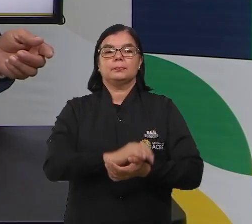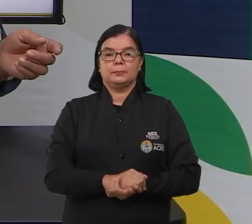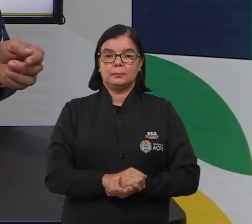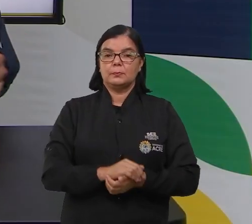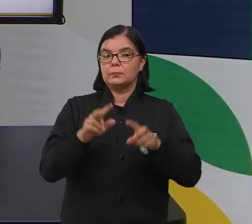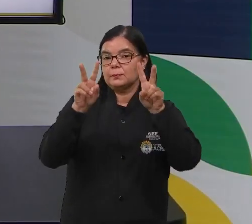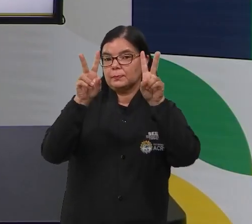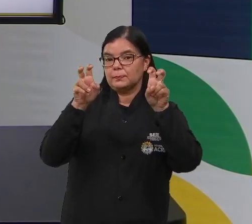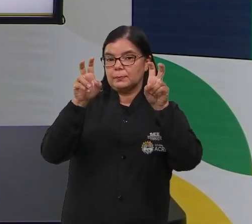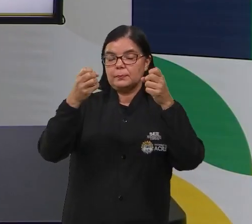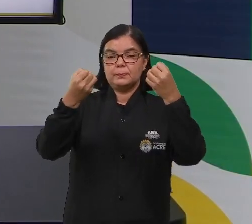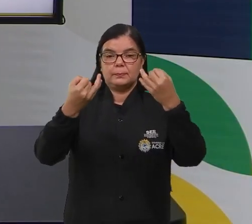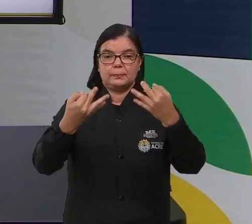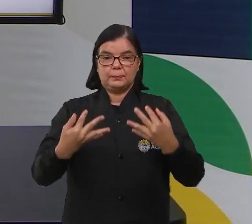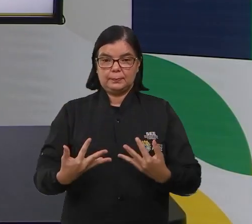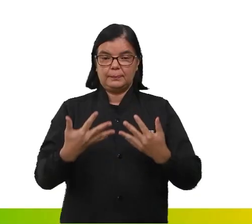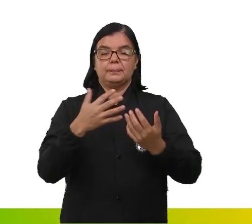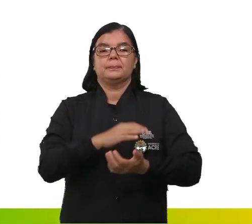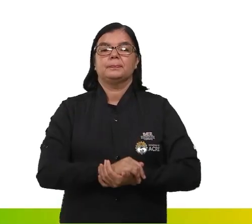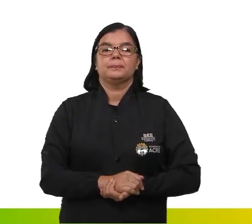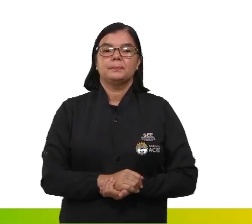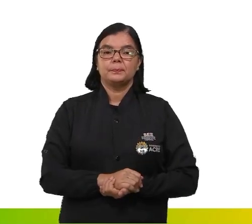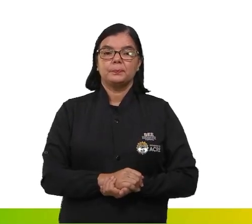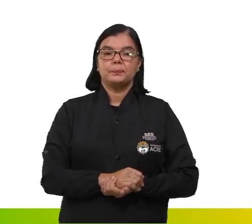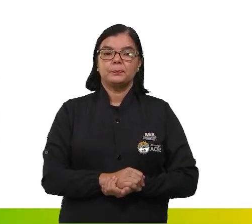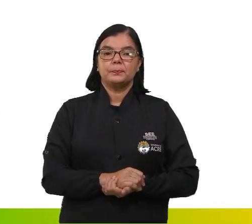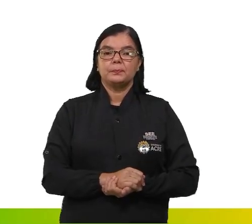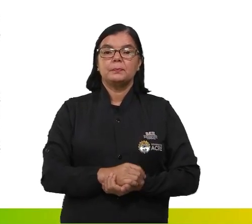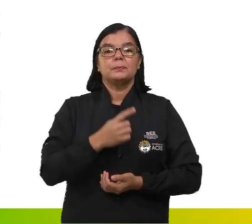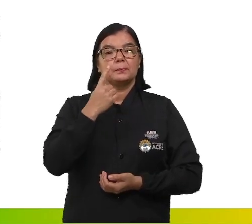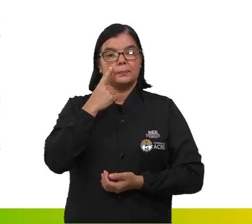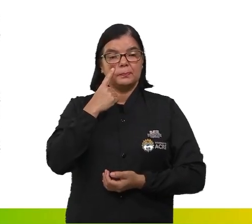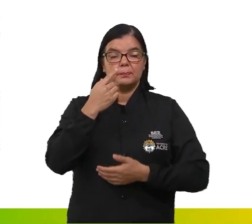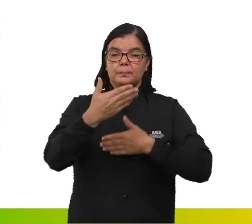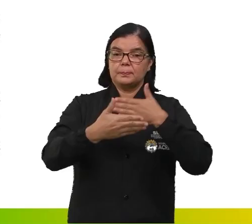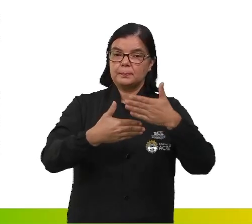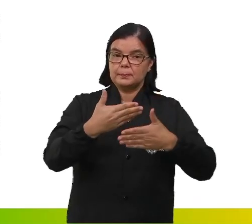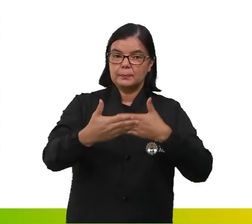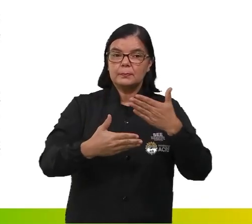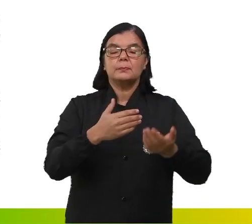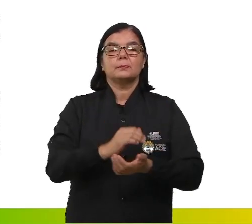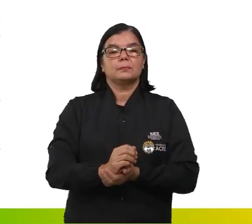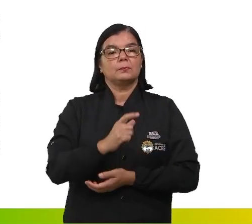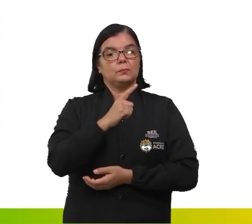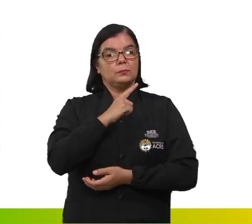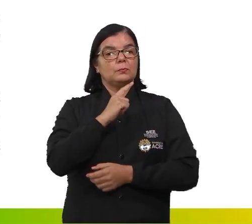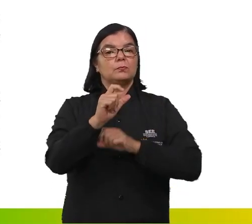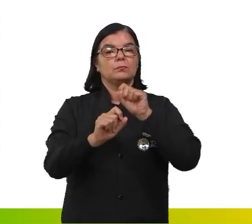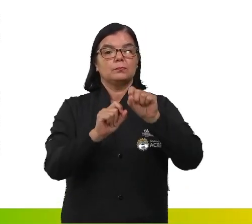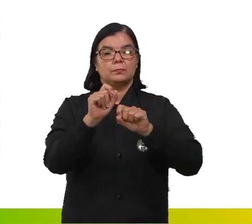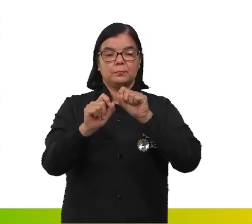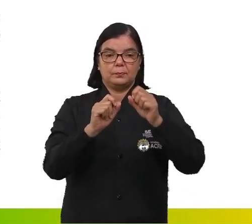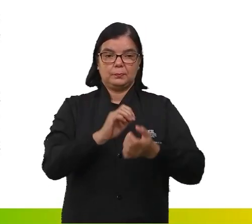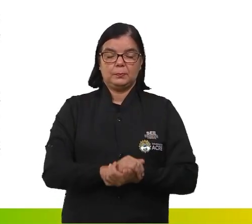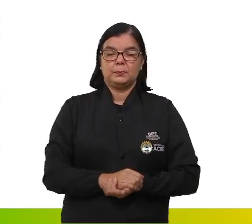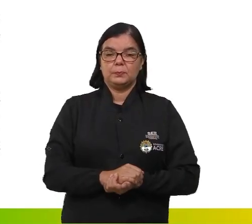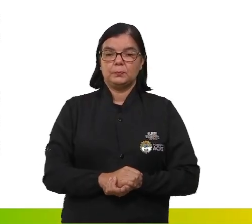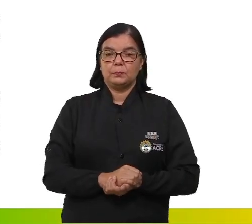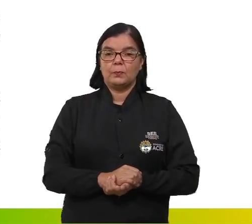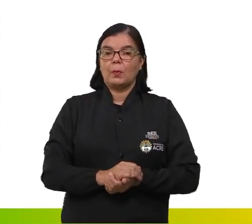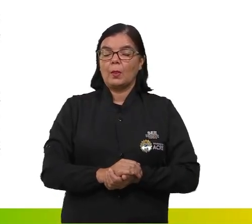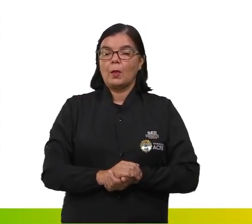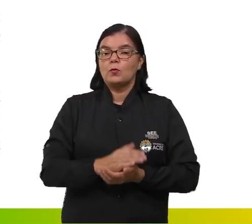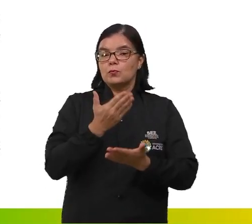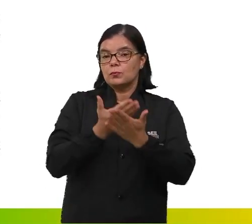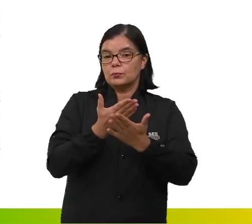nesse assunto que nós estamos tratando agora. Então, para prosseguir, temos o seguinte: no campo